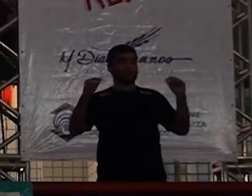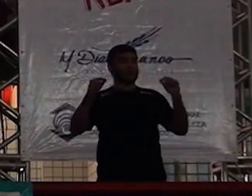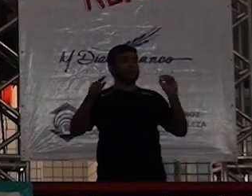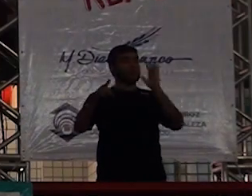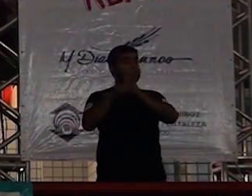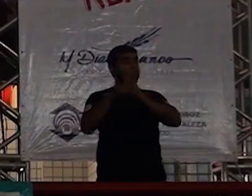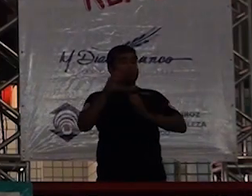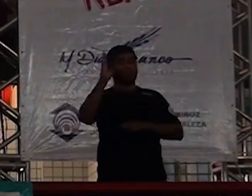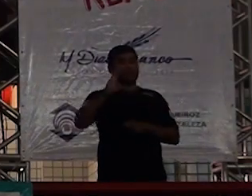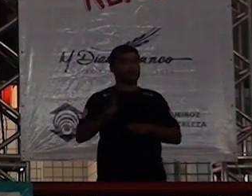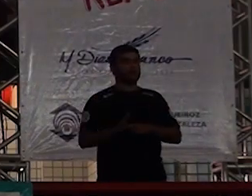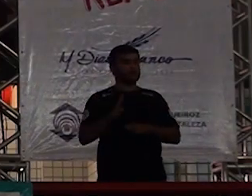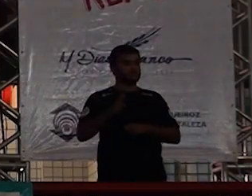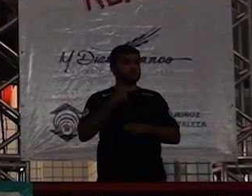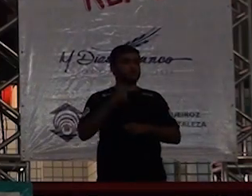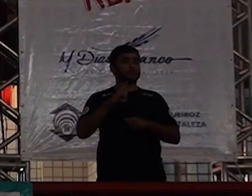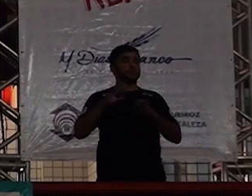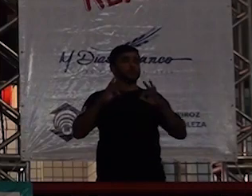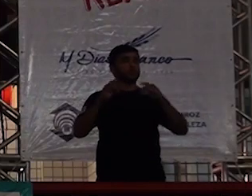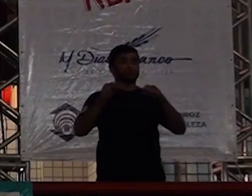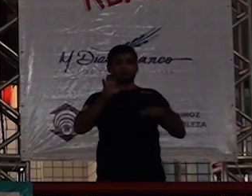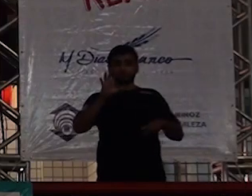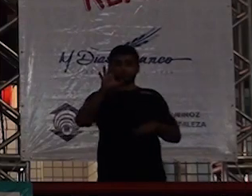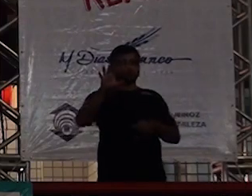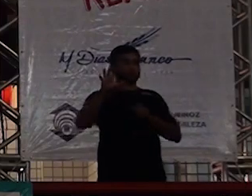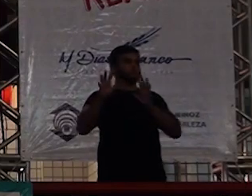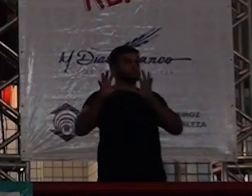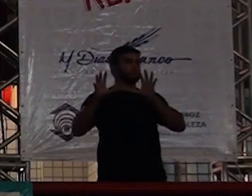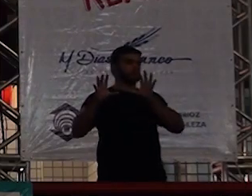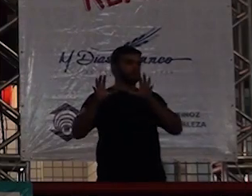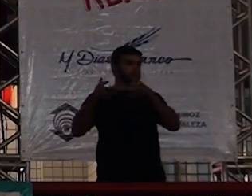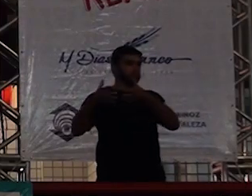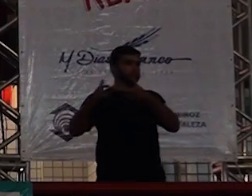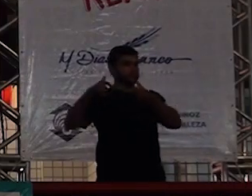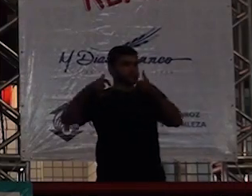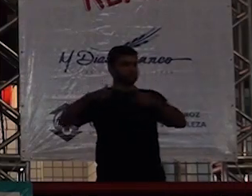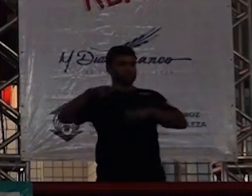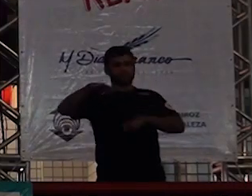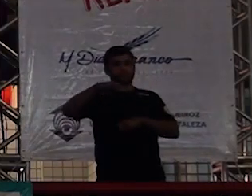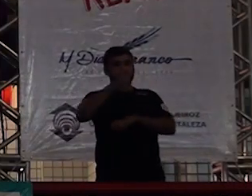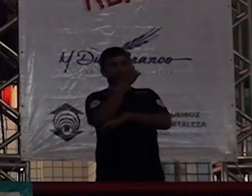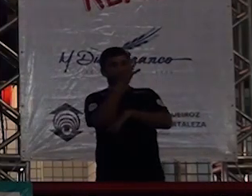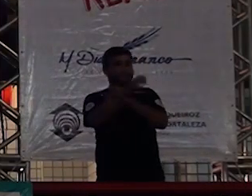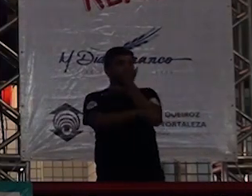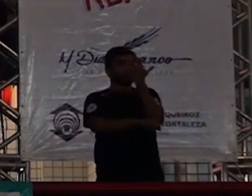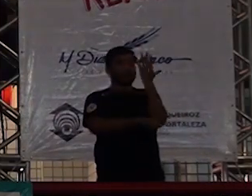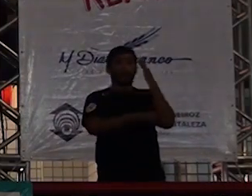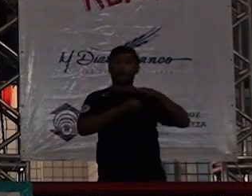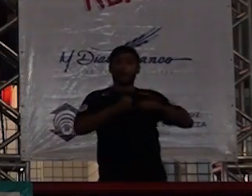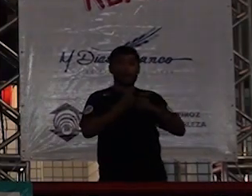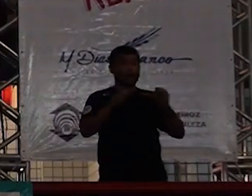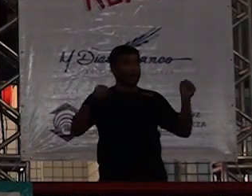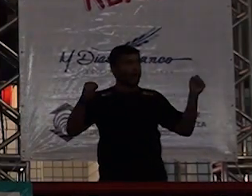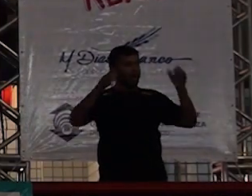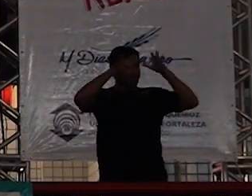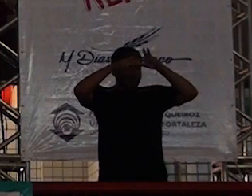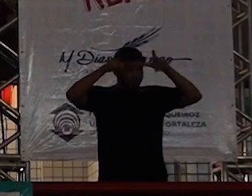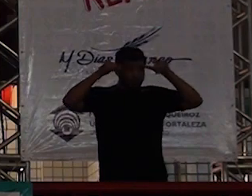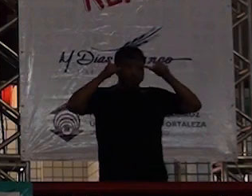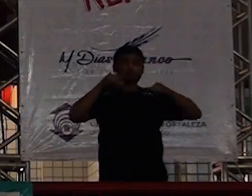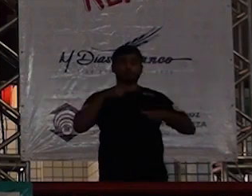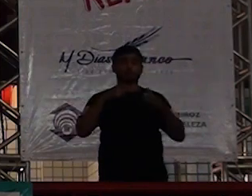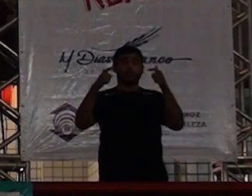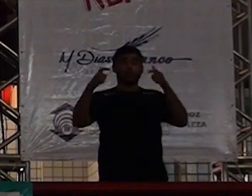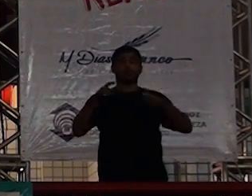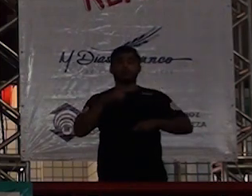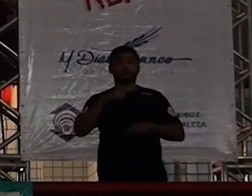Brasil, localizada na região central do país. O Brasil, que tem a maior floresta tropical do mundo, a Amazônia, onde está também